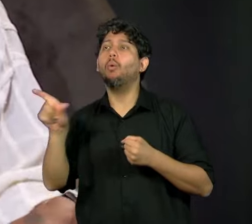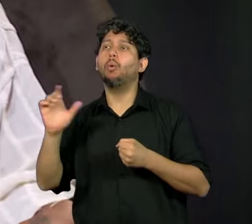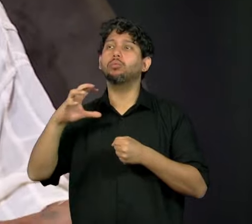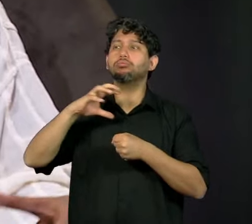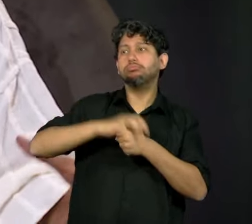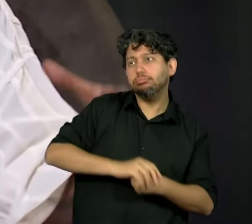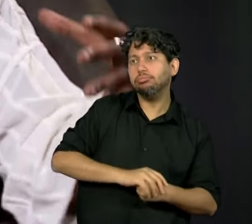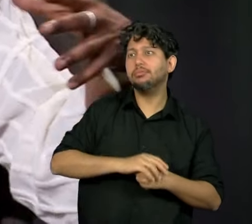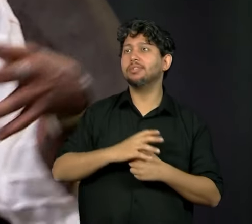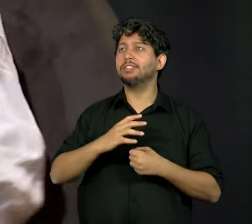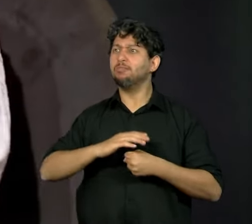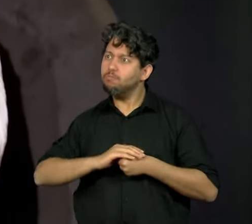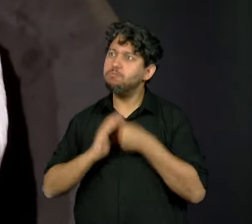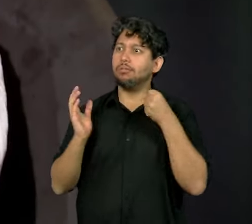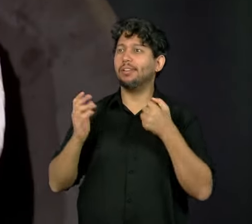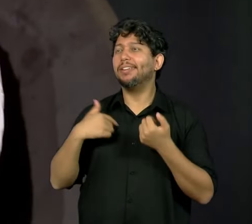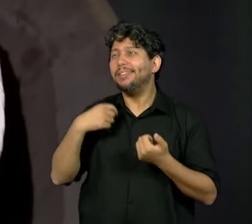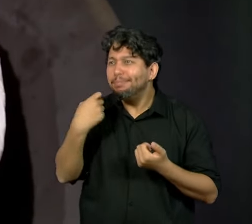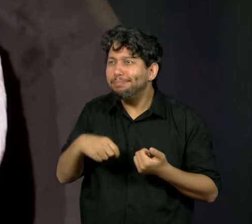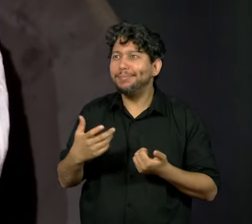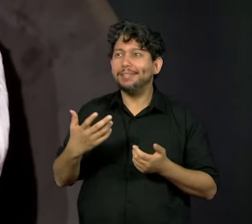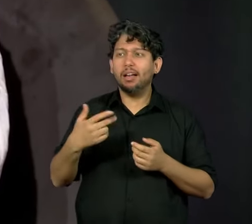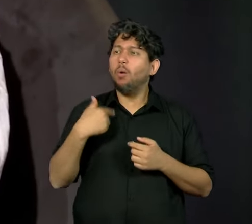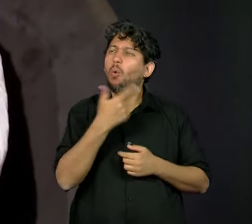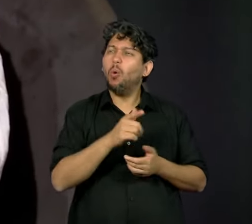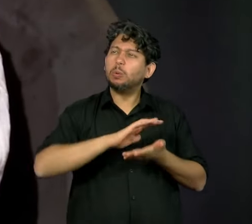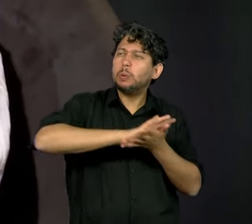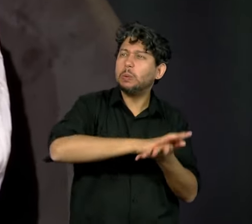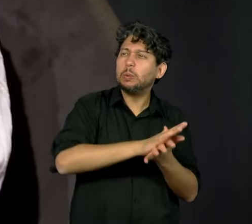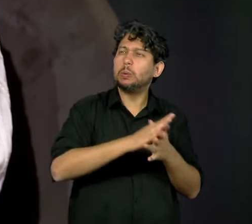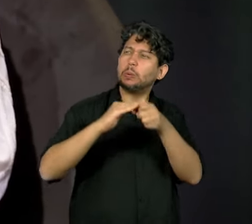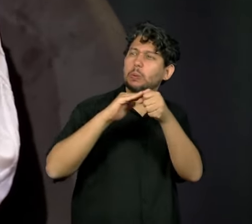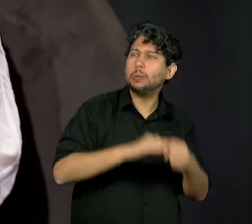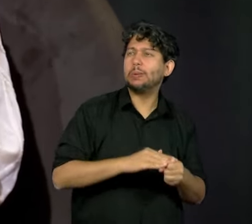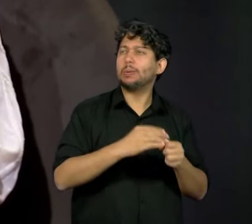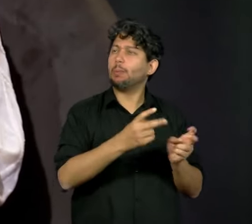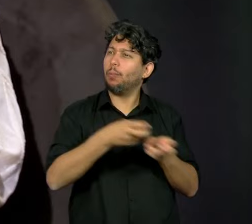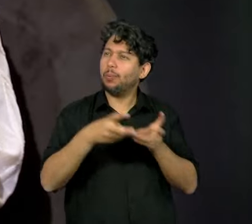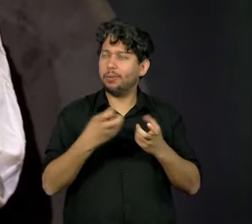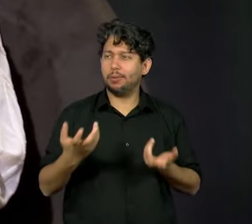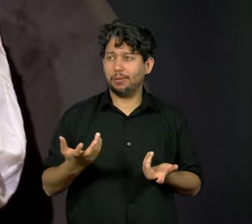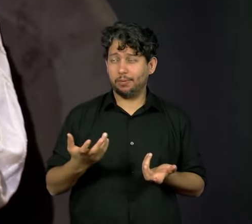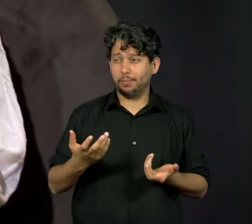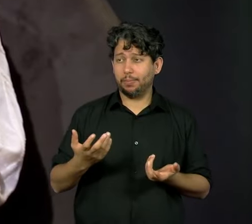exploração. Enfim, ela se faz presente de fato, do ponto de vista de uma construção